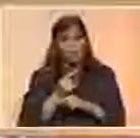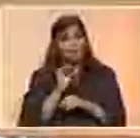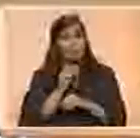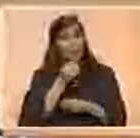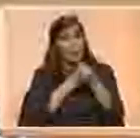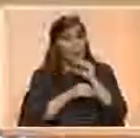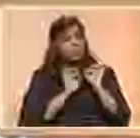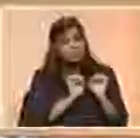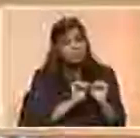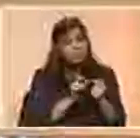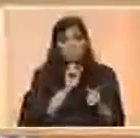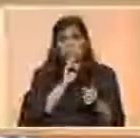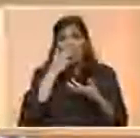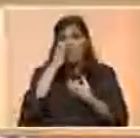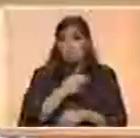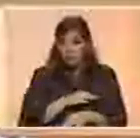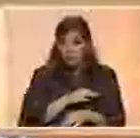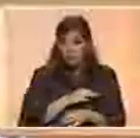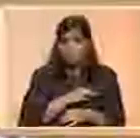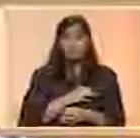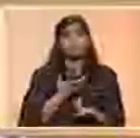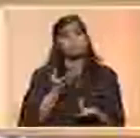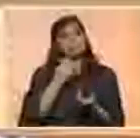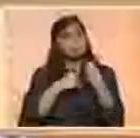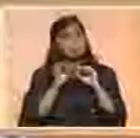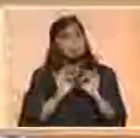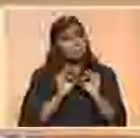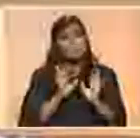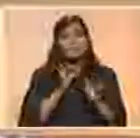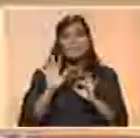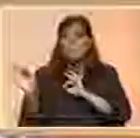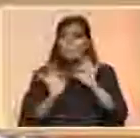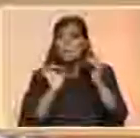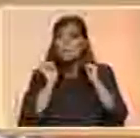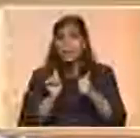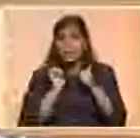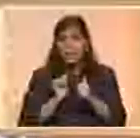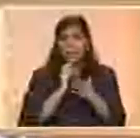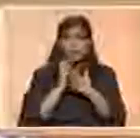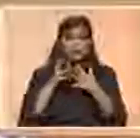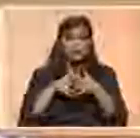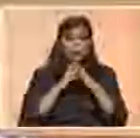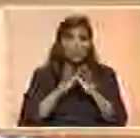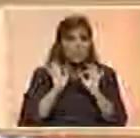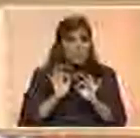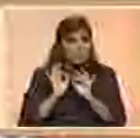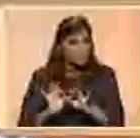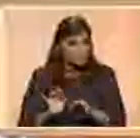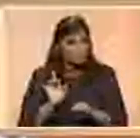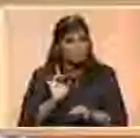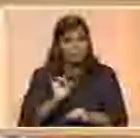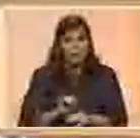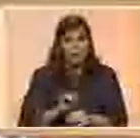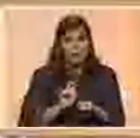em a qualquer nível nutricional, tem que ser muito bem planeada, tem que ser muito bem estruturada e tem que ser muito